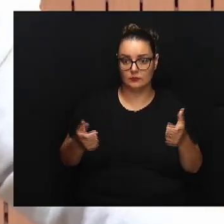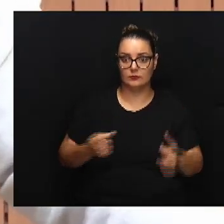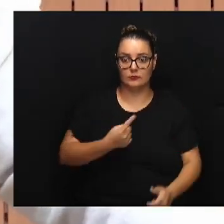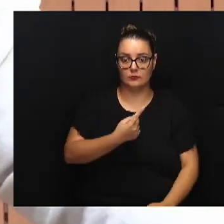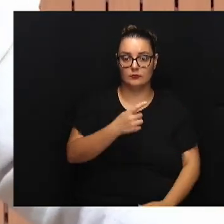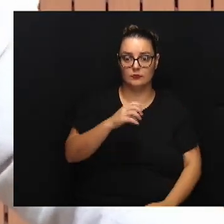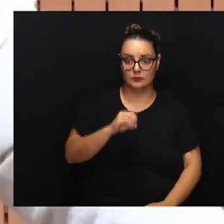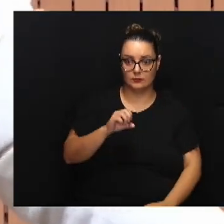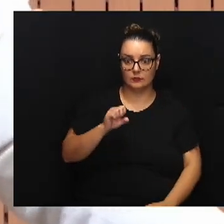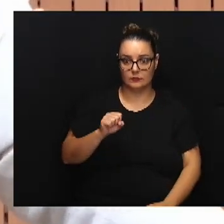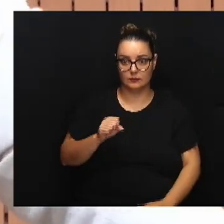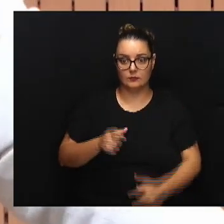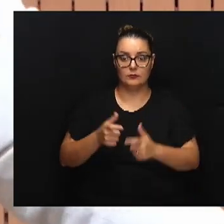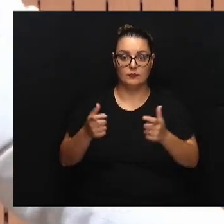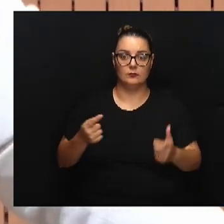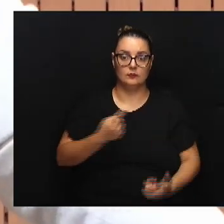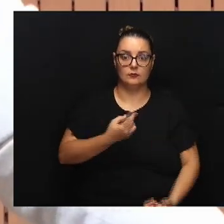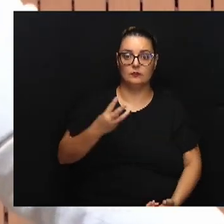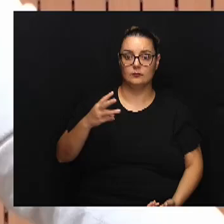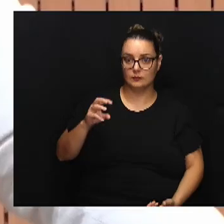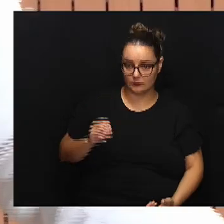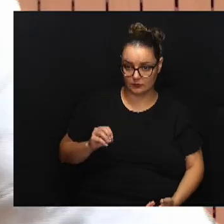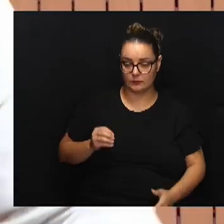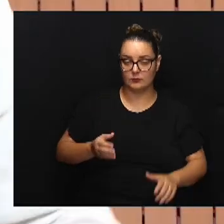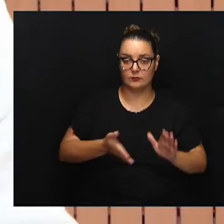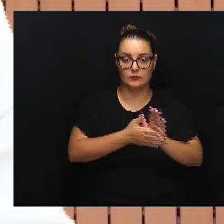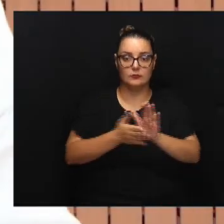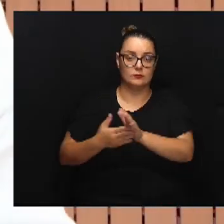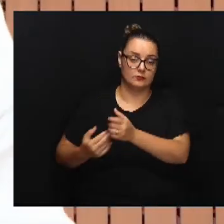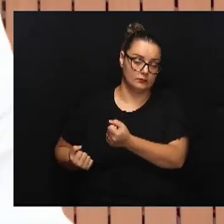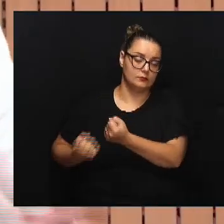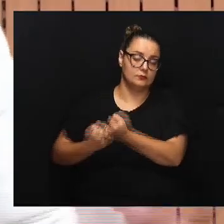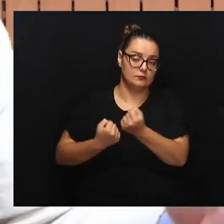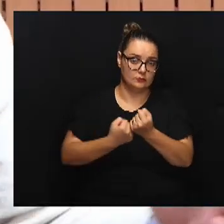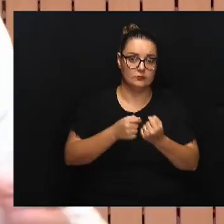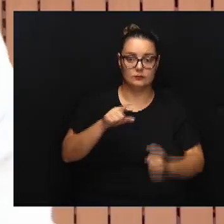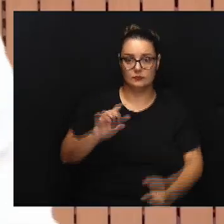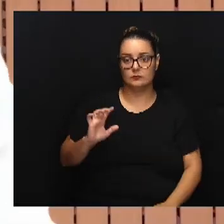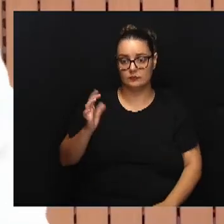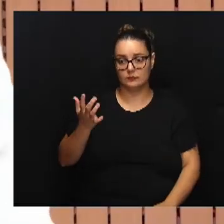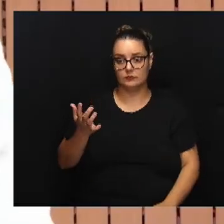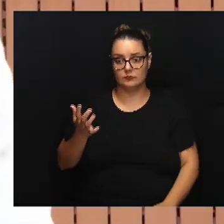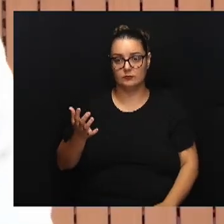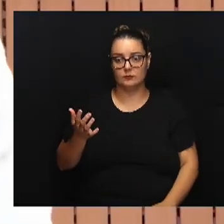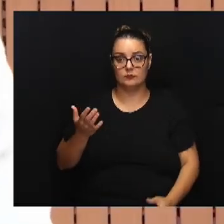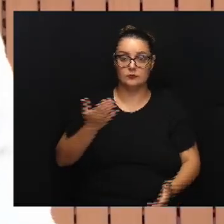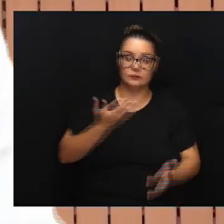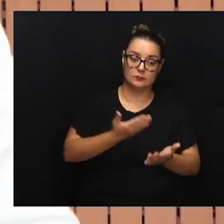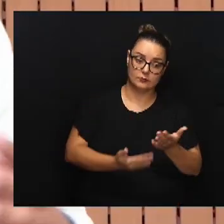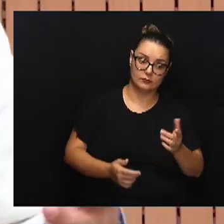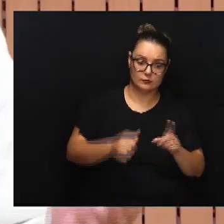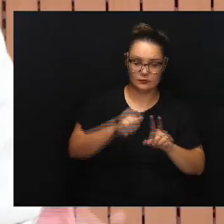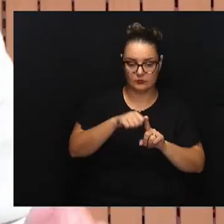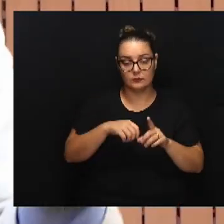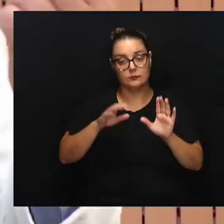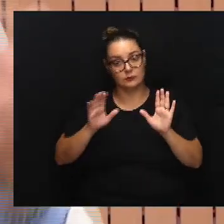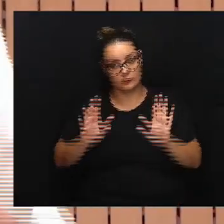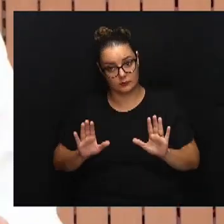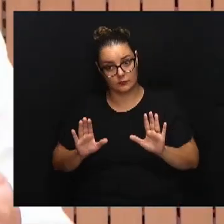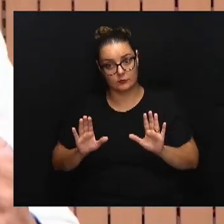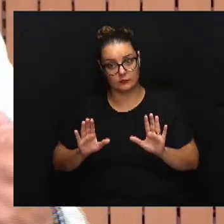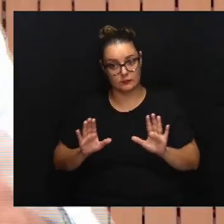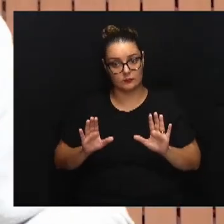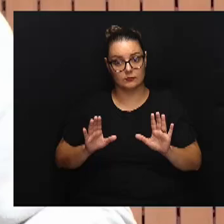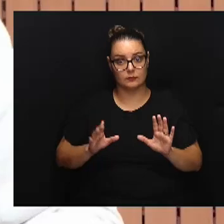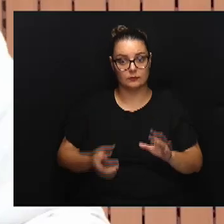para 130 propostas a serem apoiadas, né? Então, é isso que aconteceu. Nós perdemos em termos de meses, mas, em vez